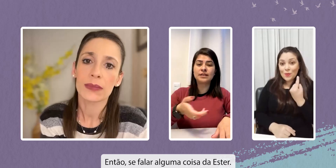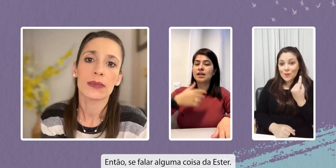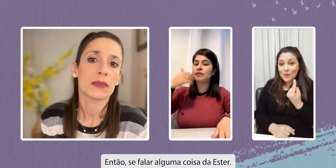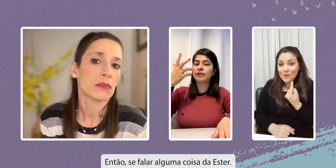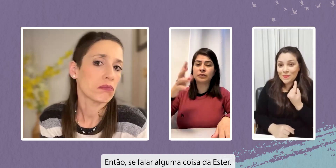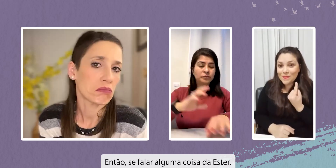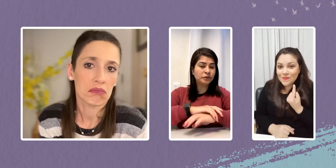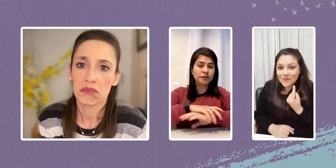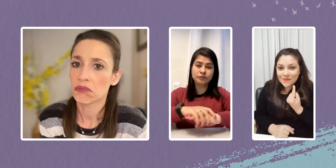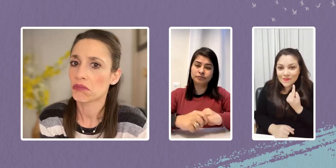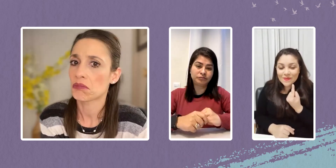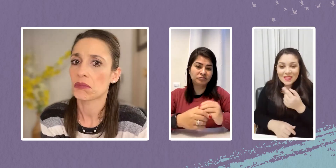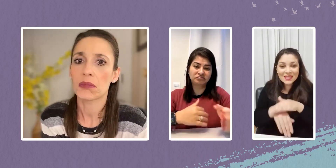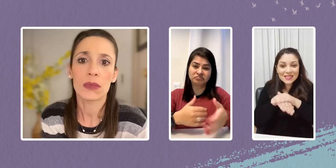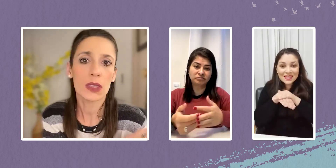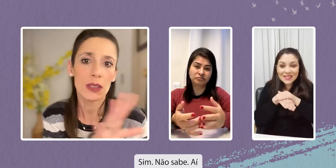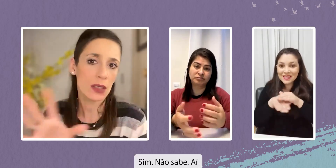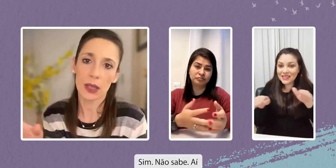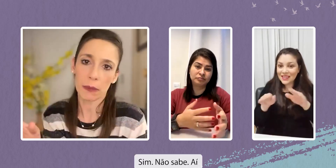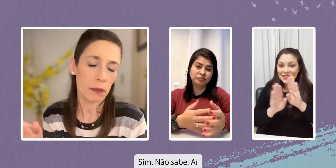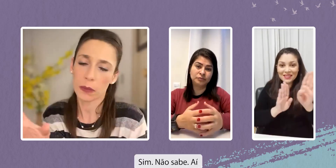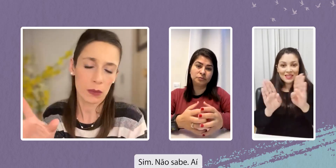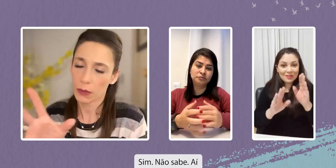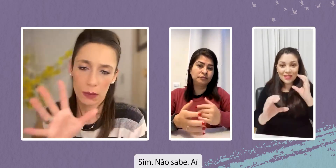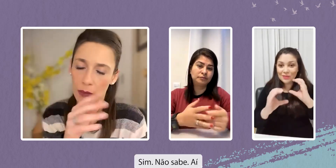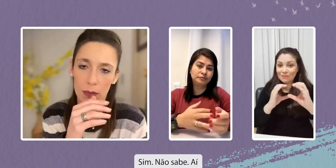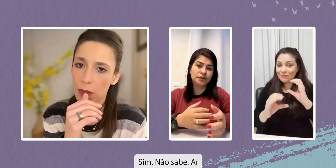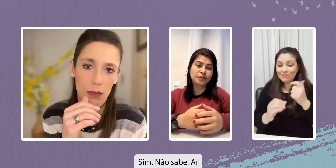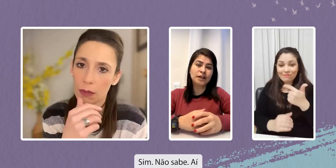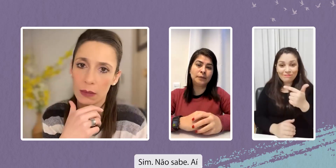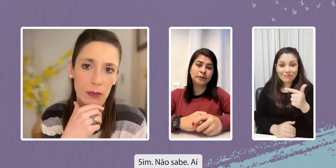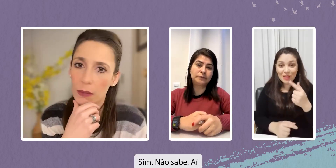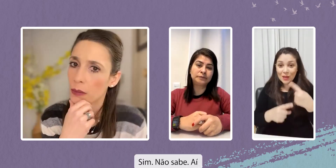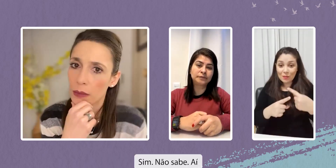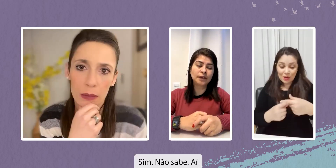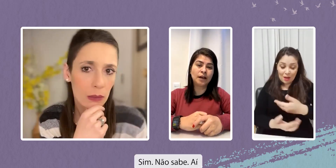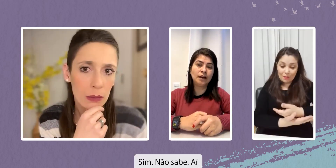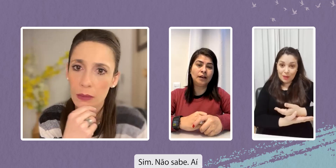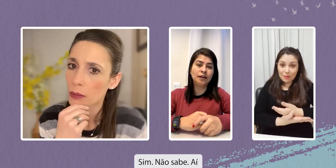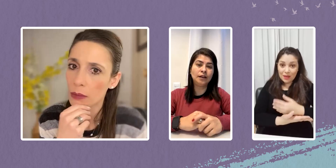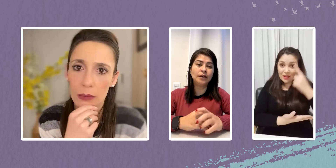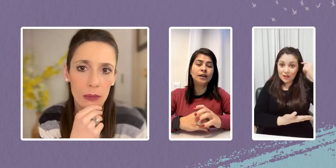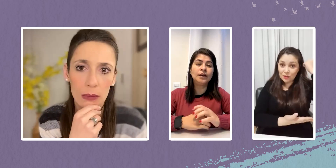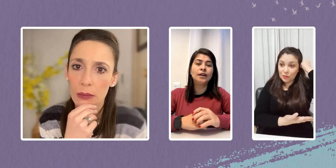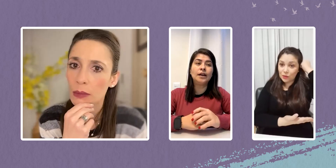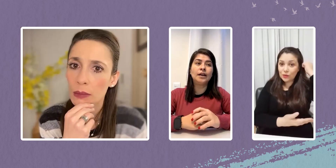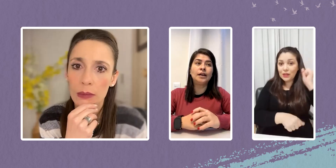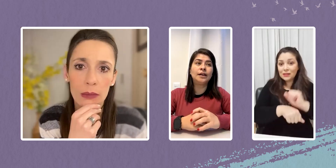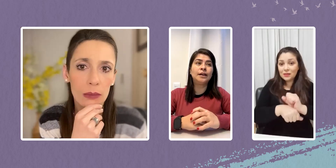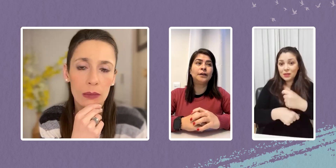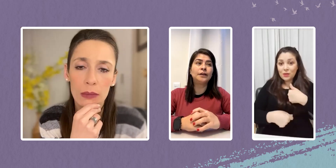coisa da Esther, falar alguma coisa, não. Sim. Não sabe. Aí,